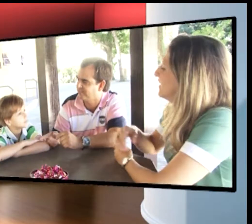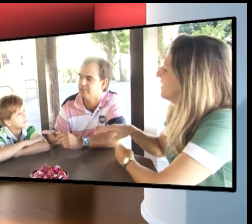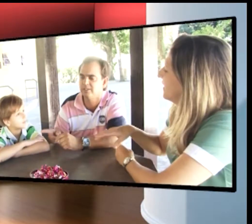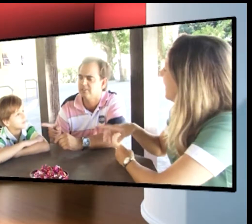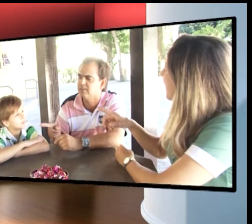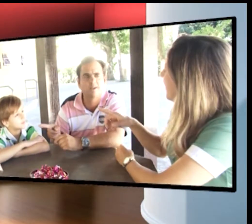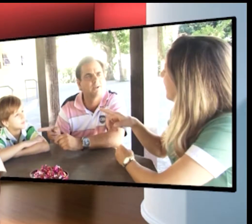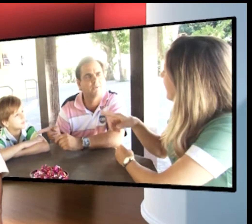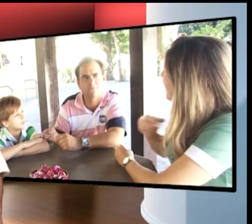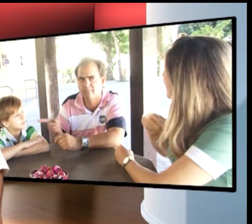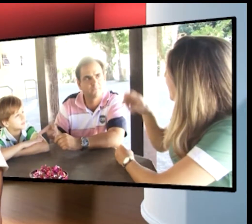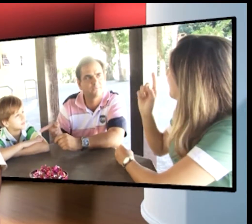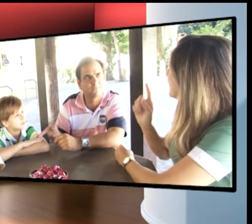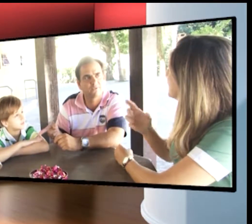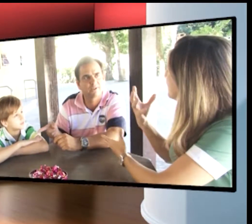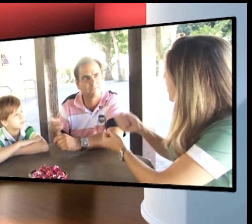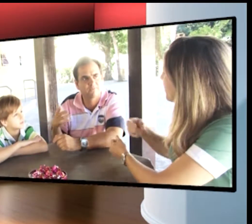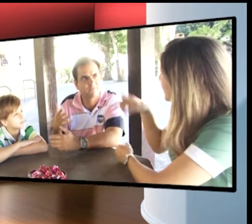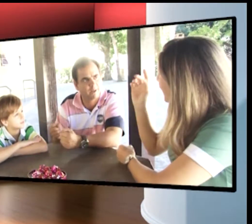isso.